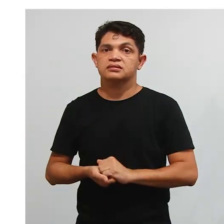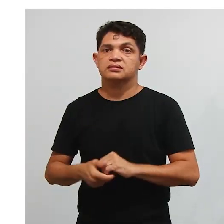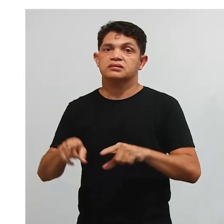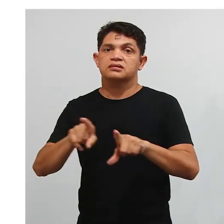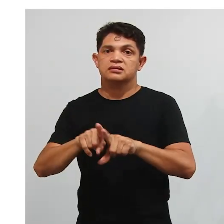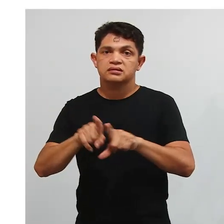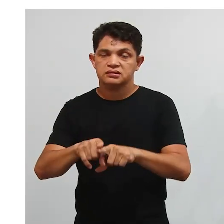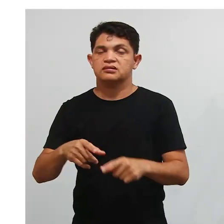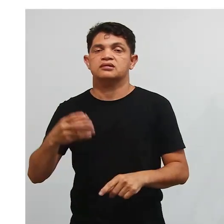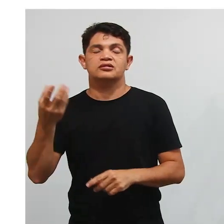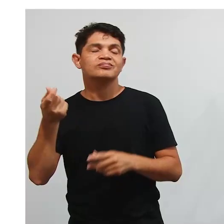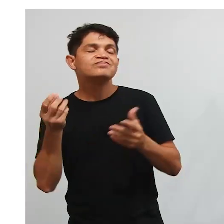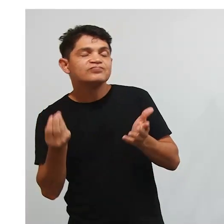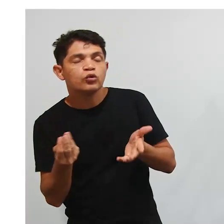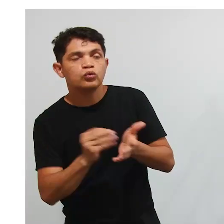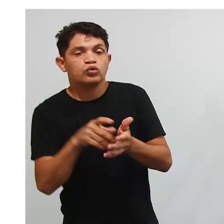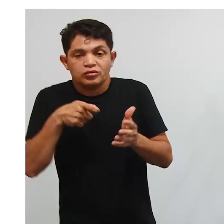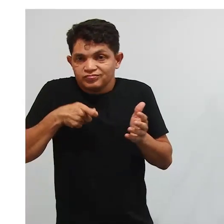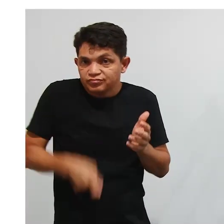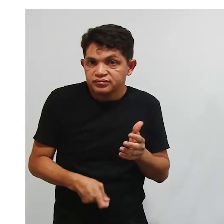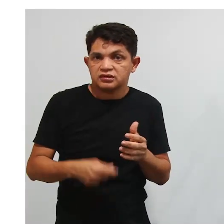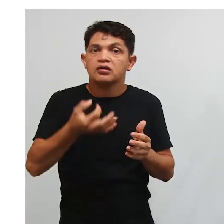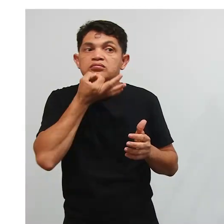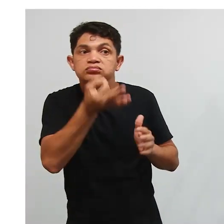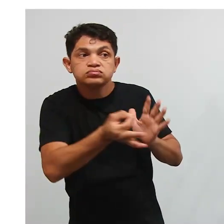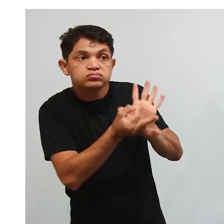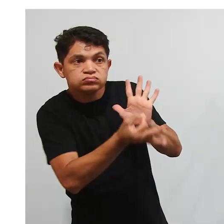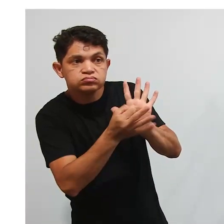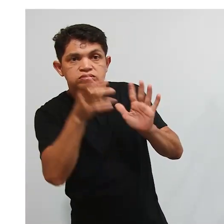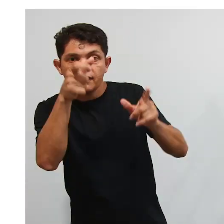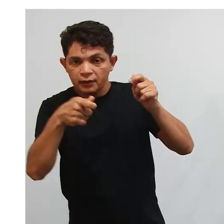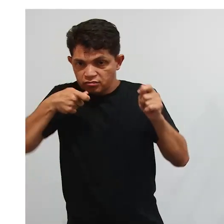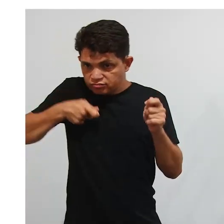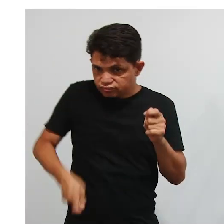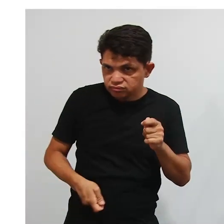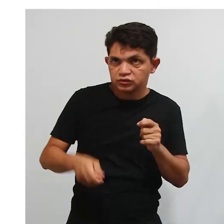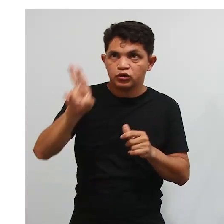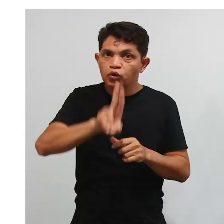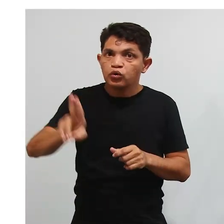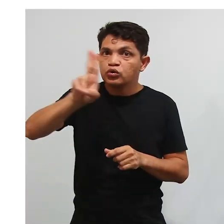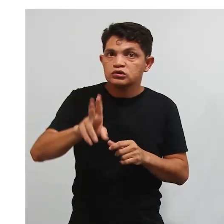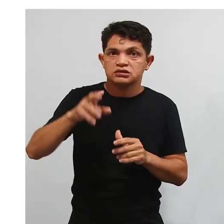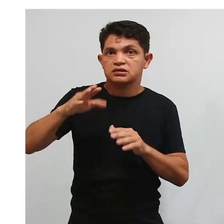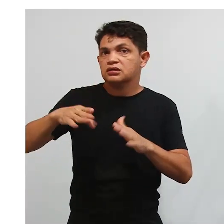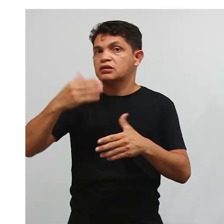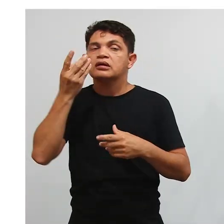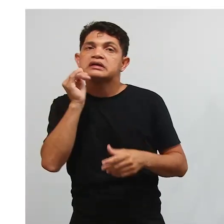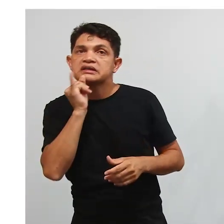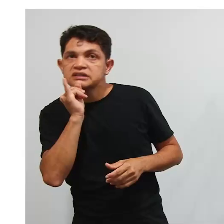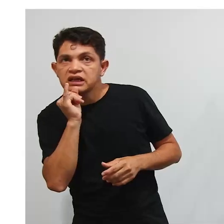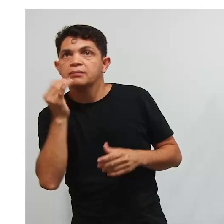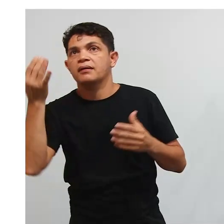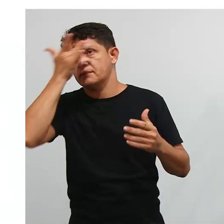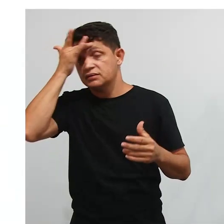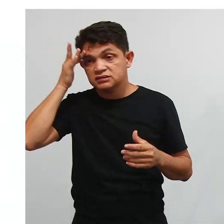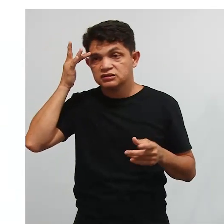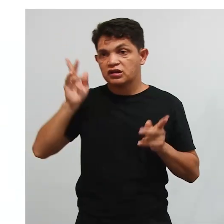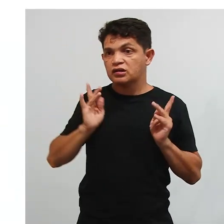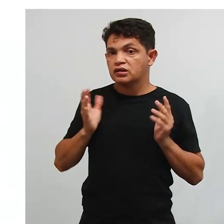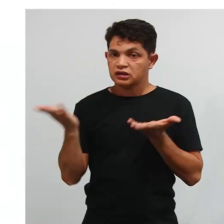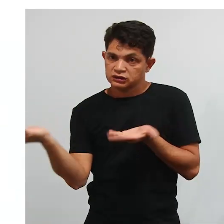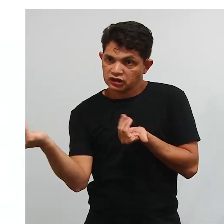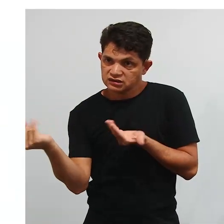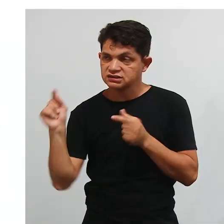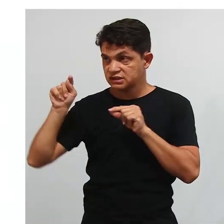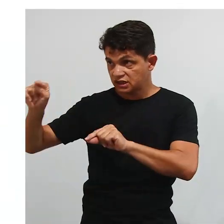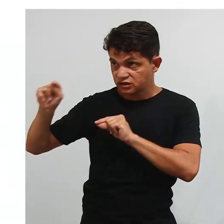levantamento estudo de opiniões e atitudes né ã como é que as pessoas como é que os adolescentes por exemplo estão